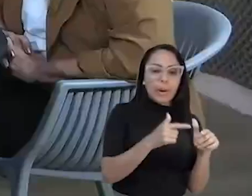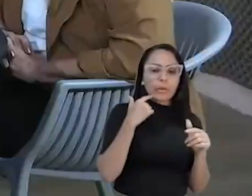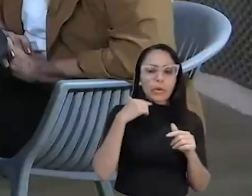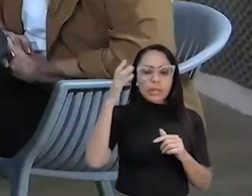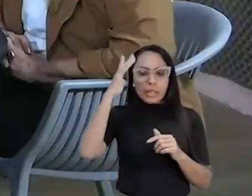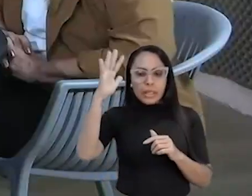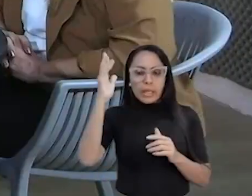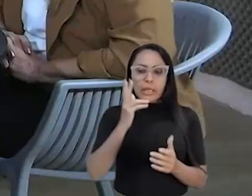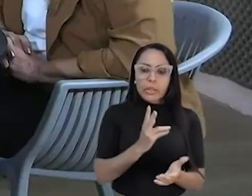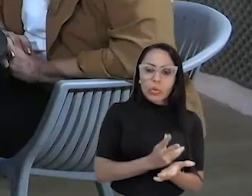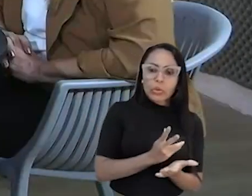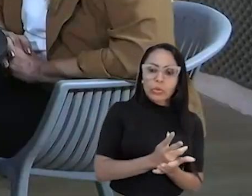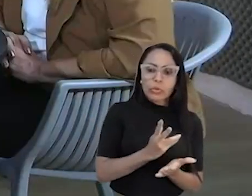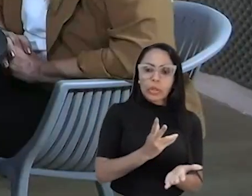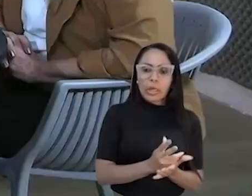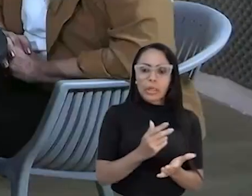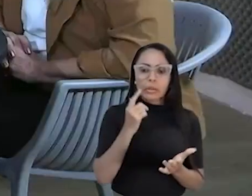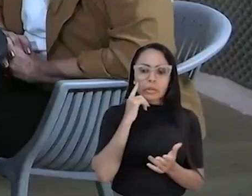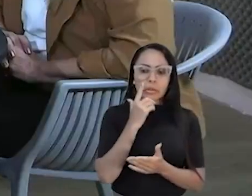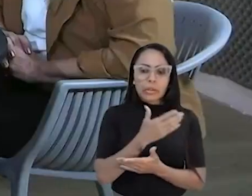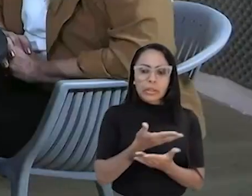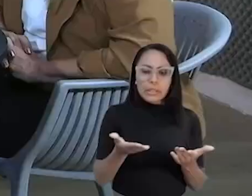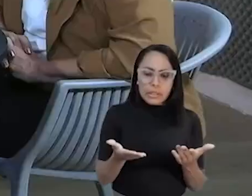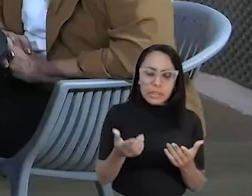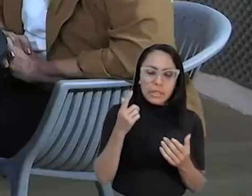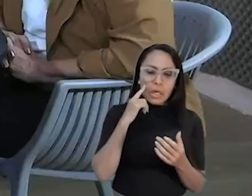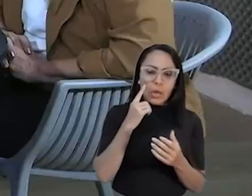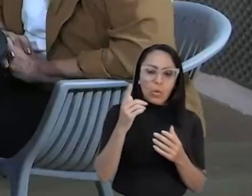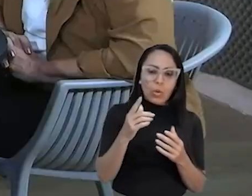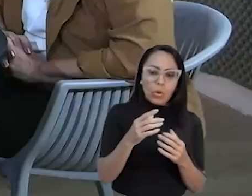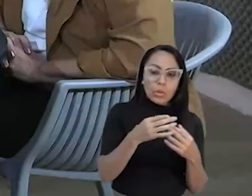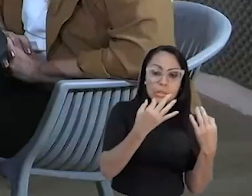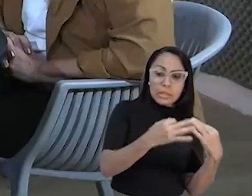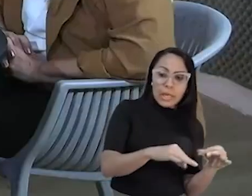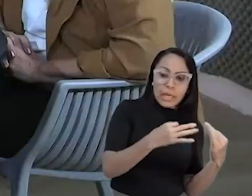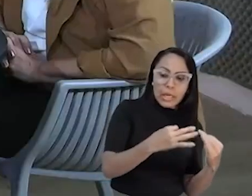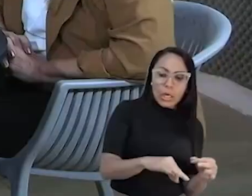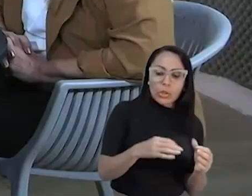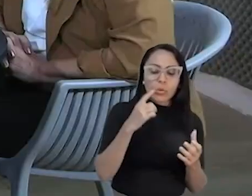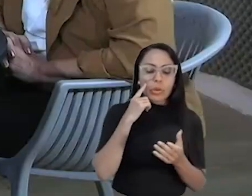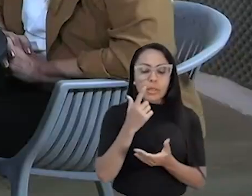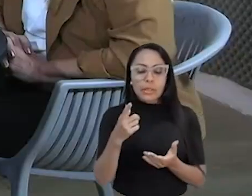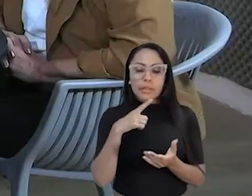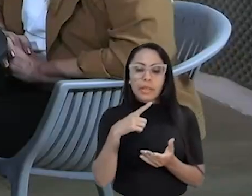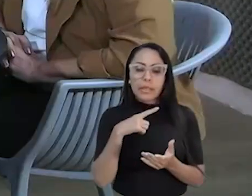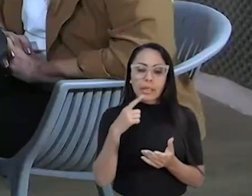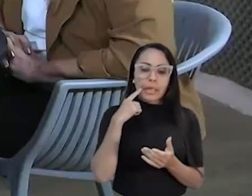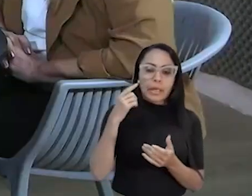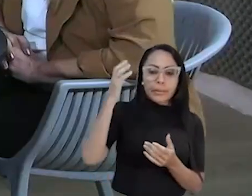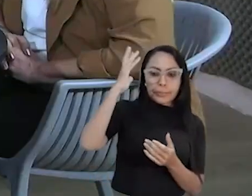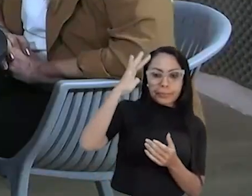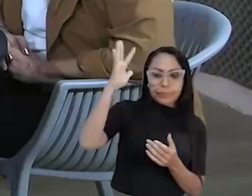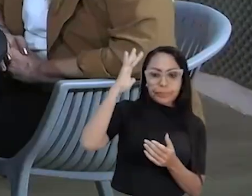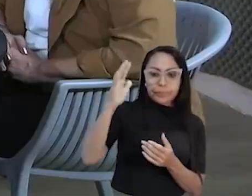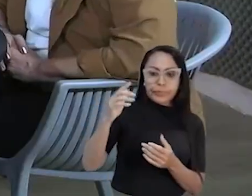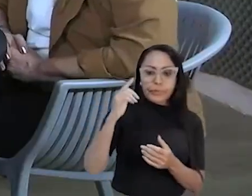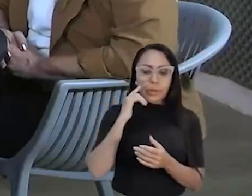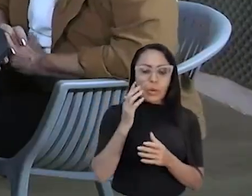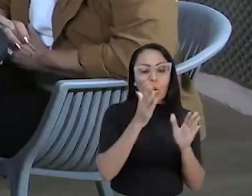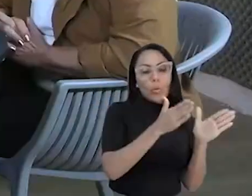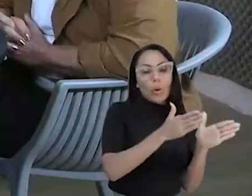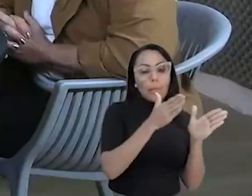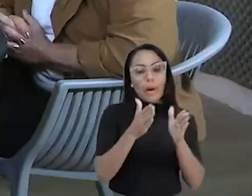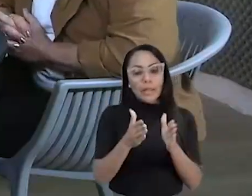de continuidade para módulos que são regulares, né, que tenham essa ideia de que uma parte